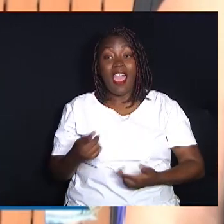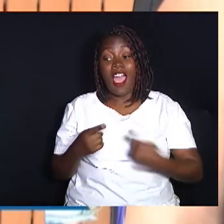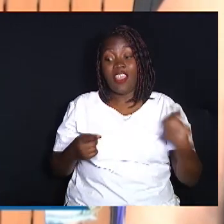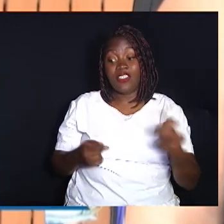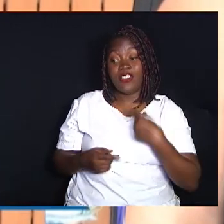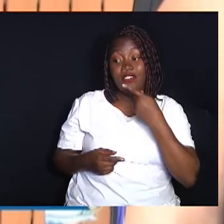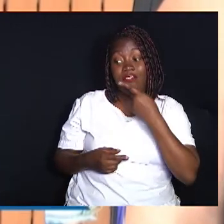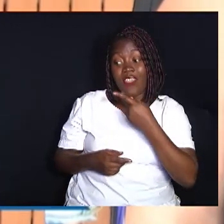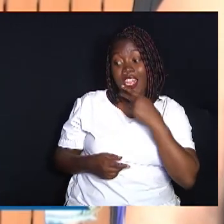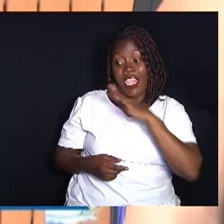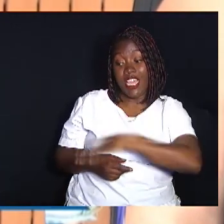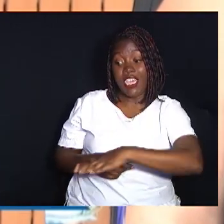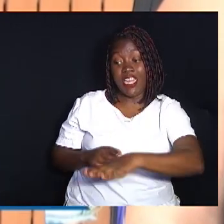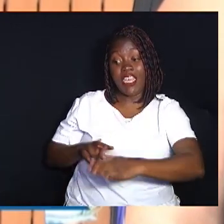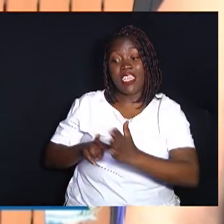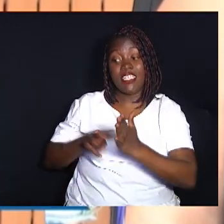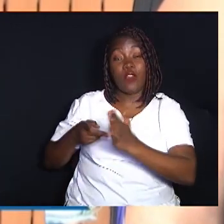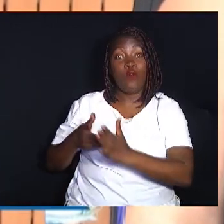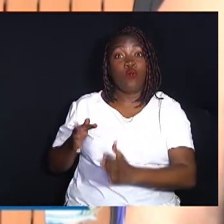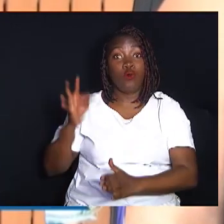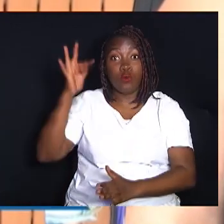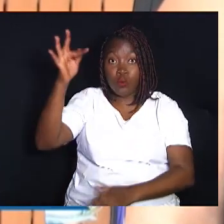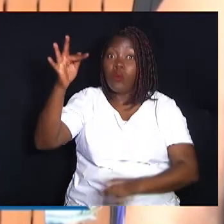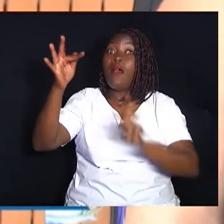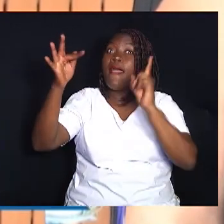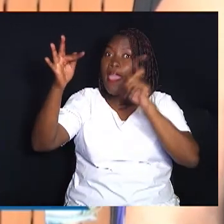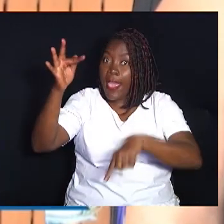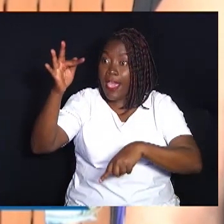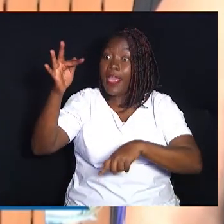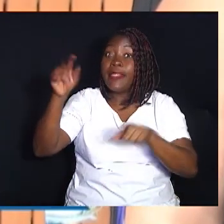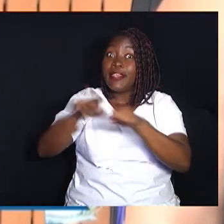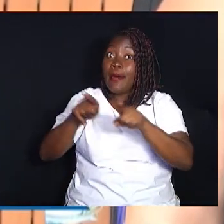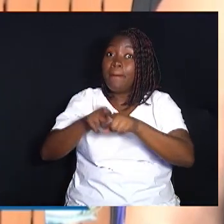é o futuro. A criança é o futuro e é o presente.